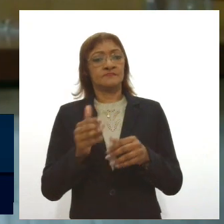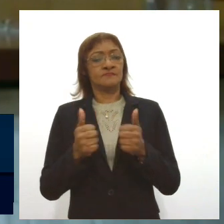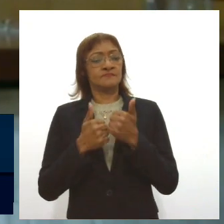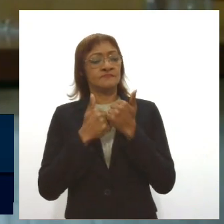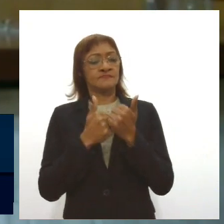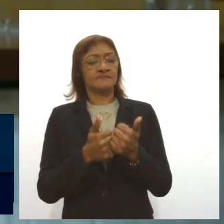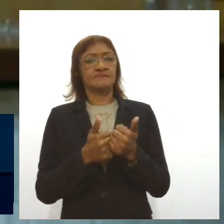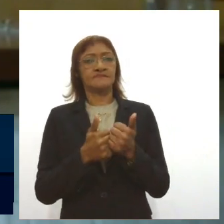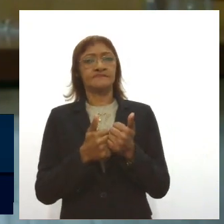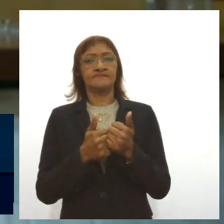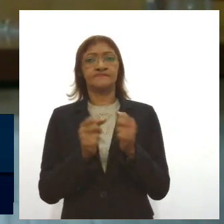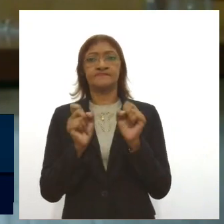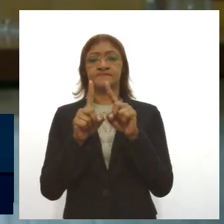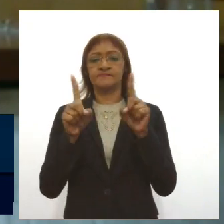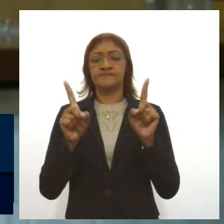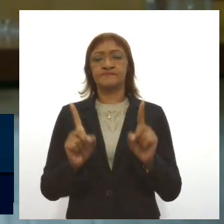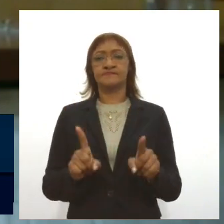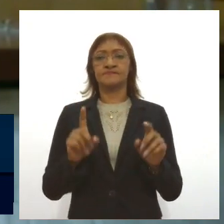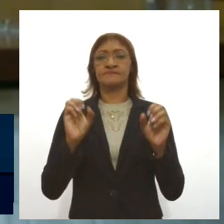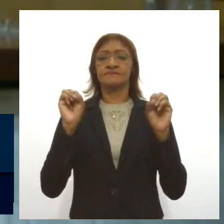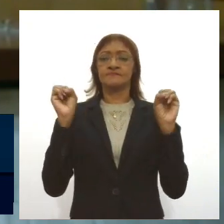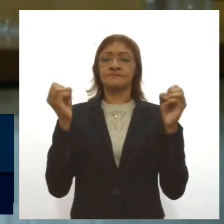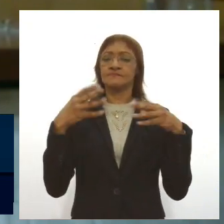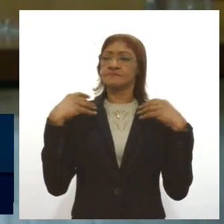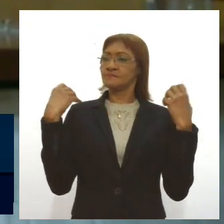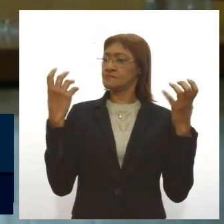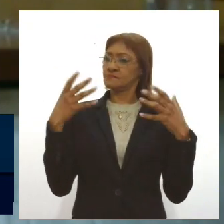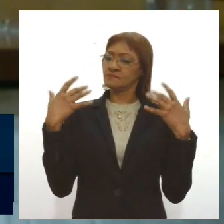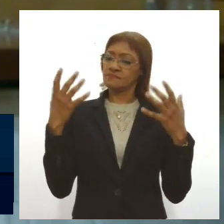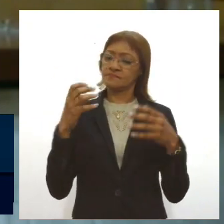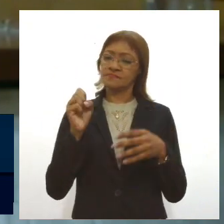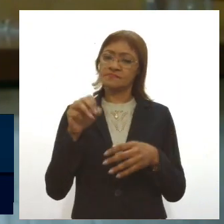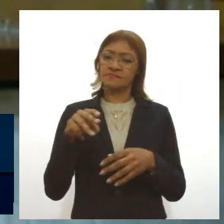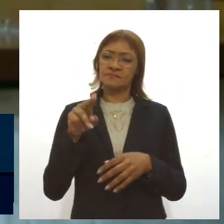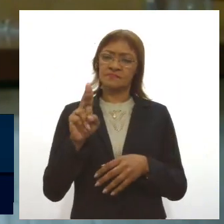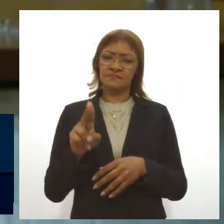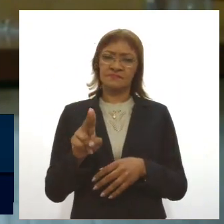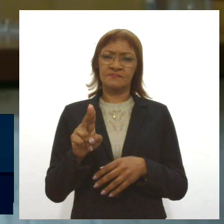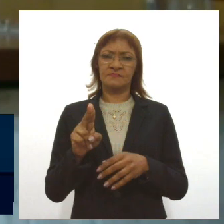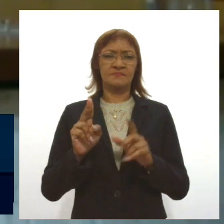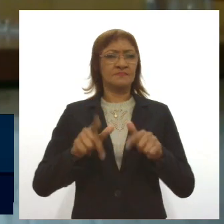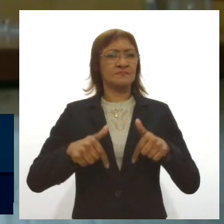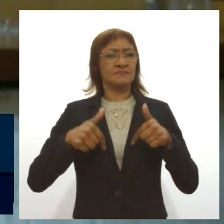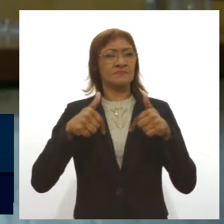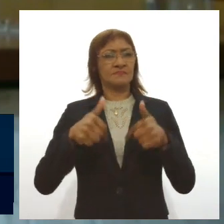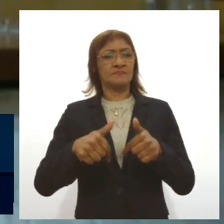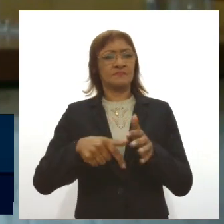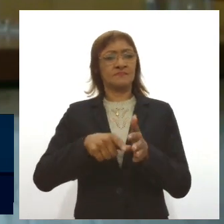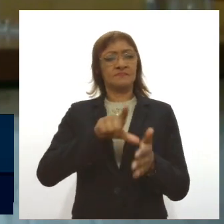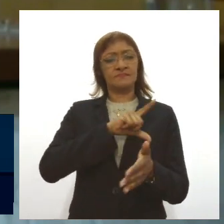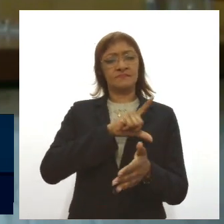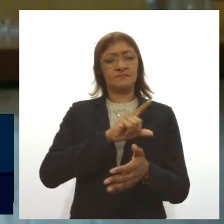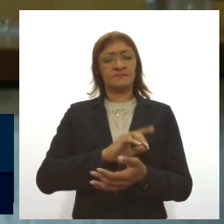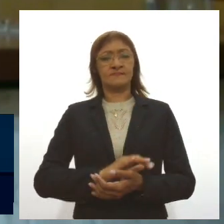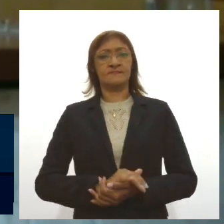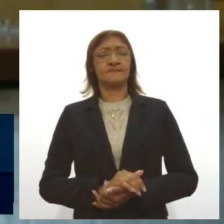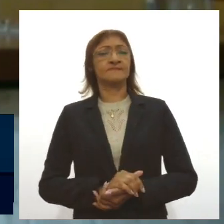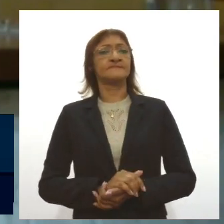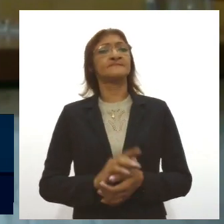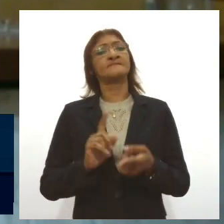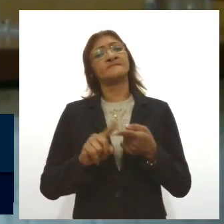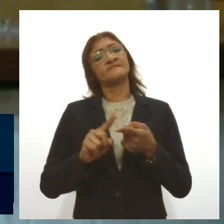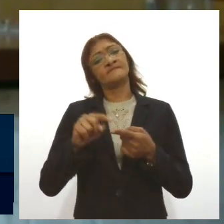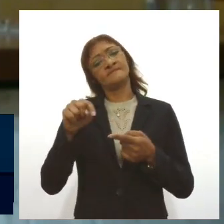SAMU, ampliando a sua carga horária, que era uma luta deles antiga, mas também se formou aqui